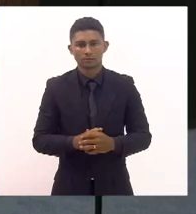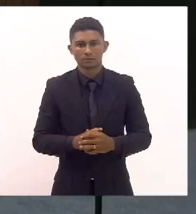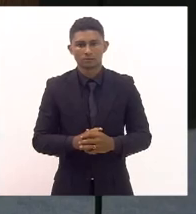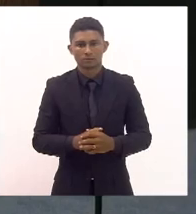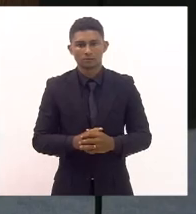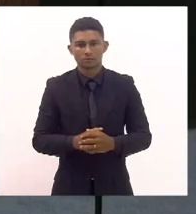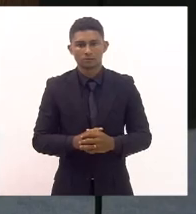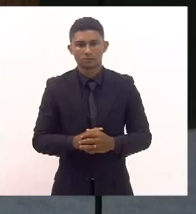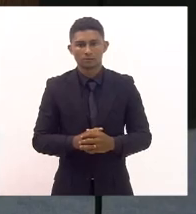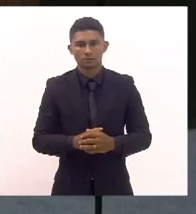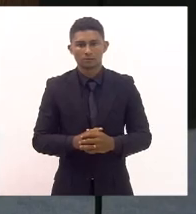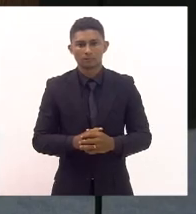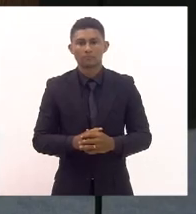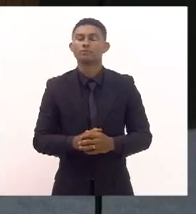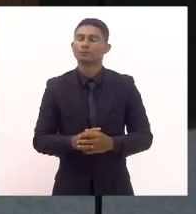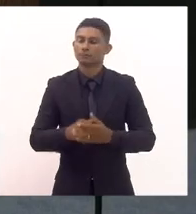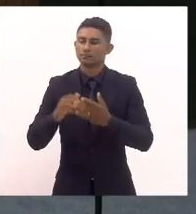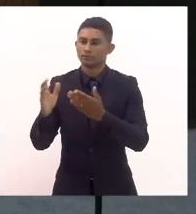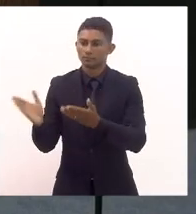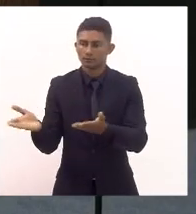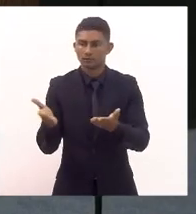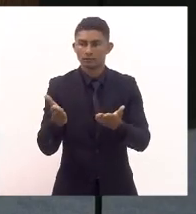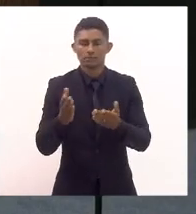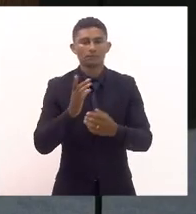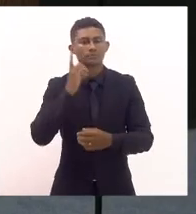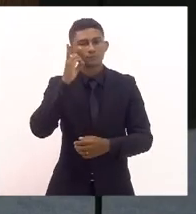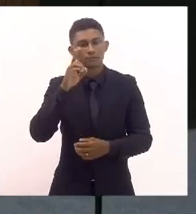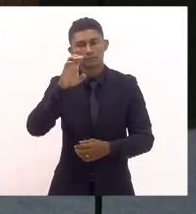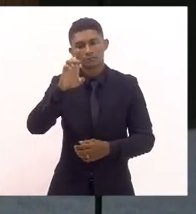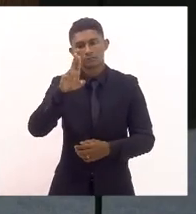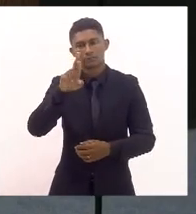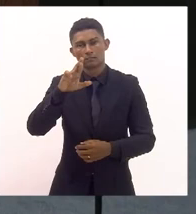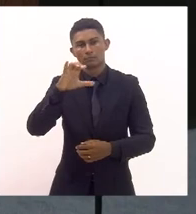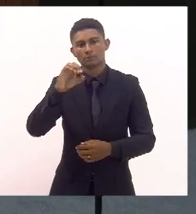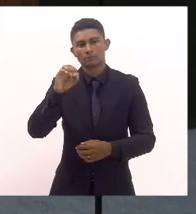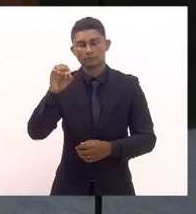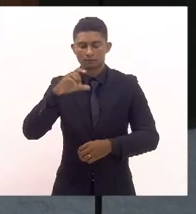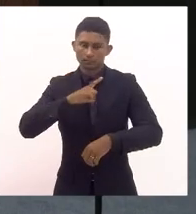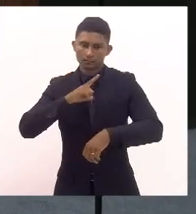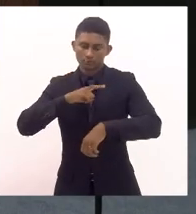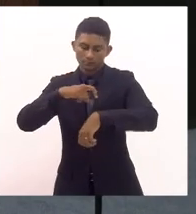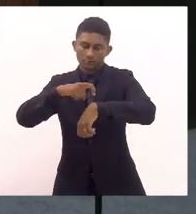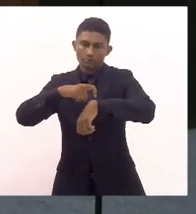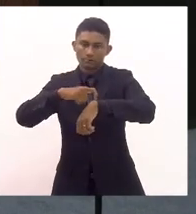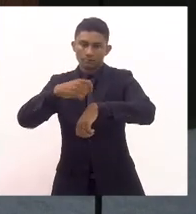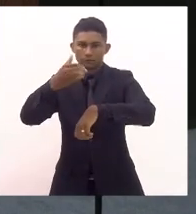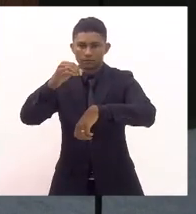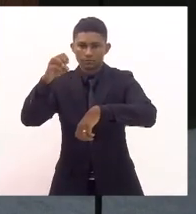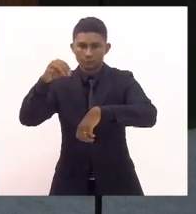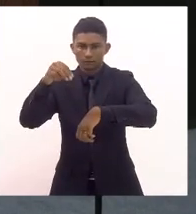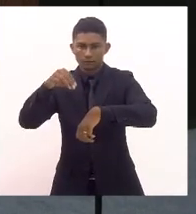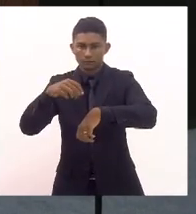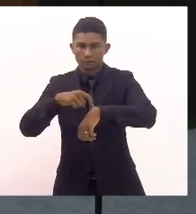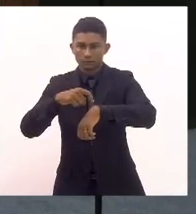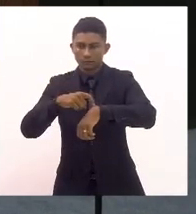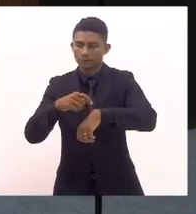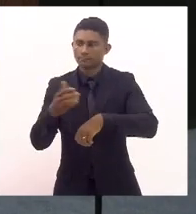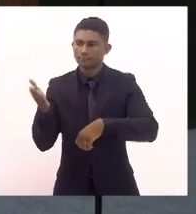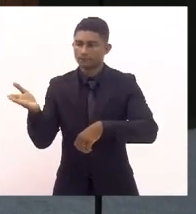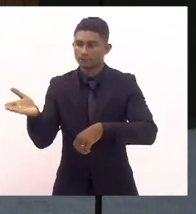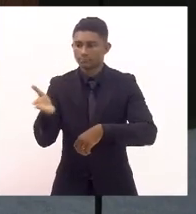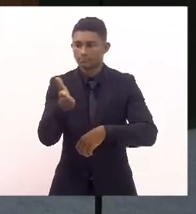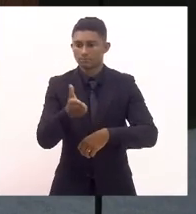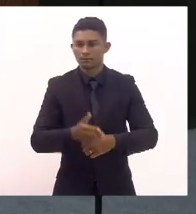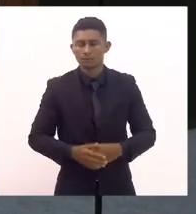em uma palavra o Nobre Deputado Eurico Júnior vossa excelência dispõe de dez minutos e regimentais